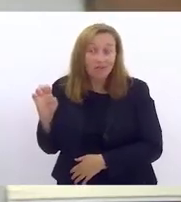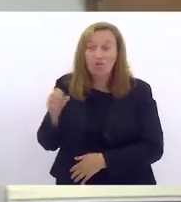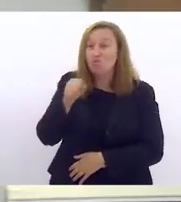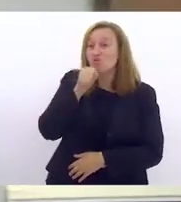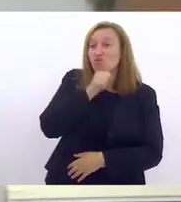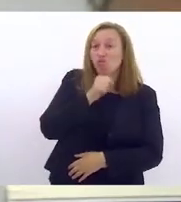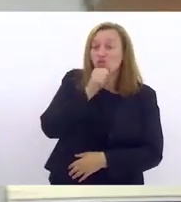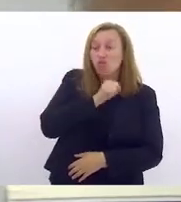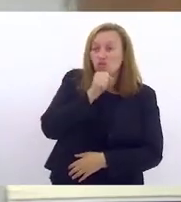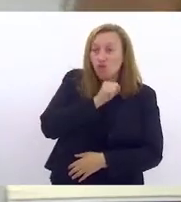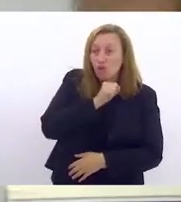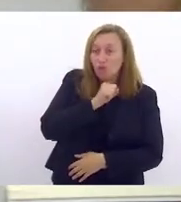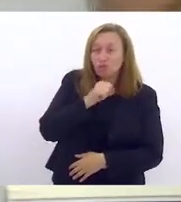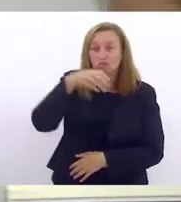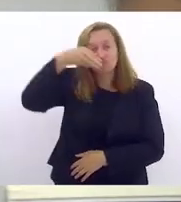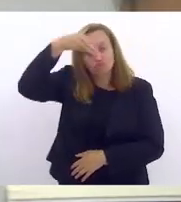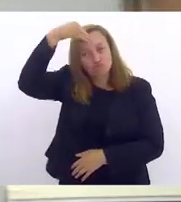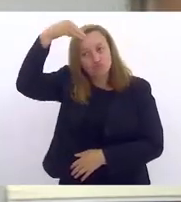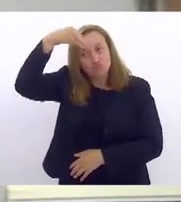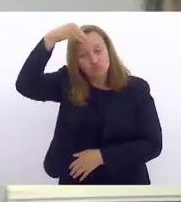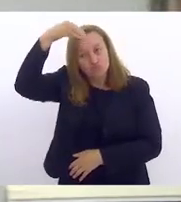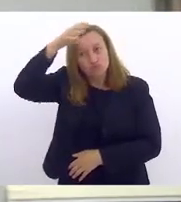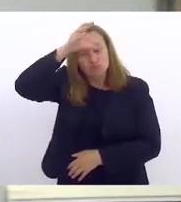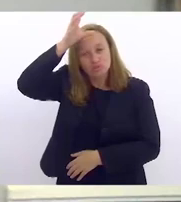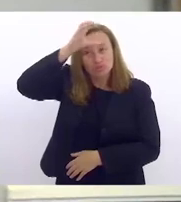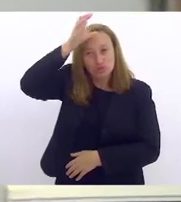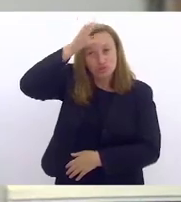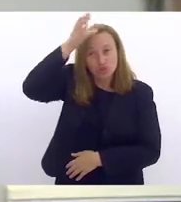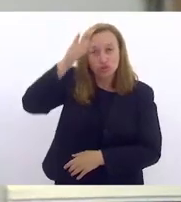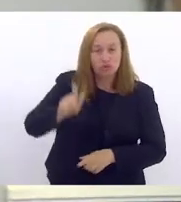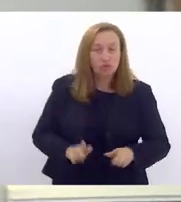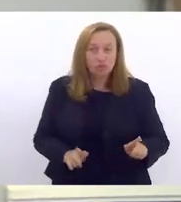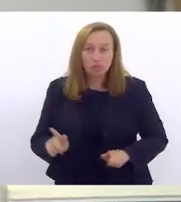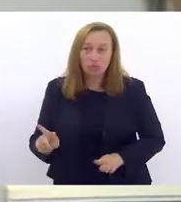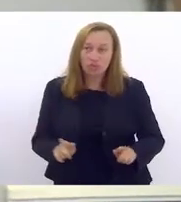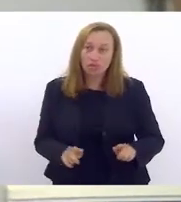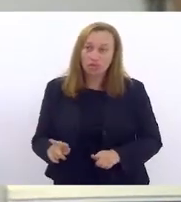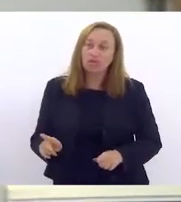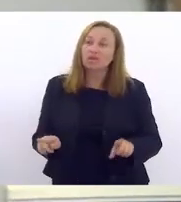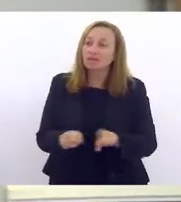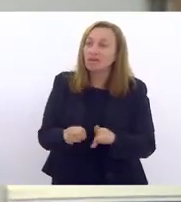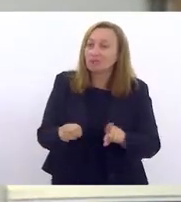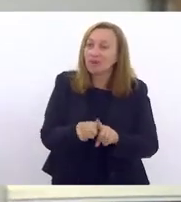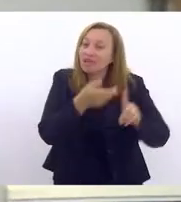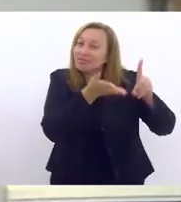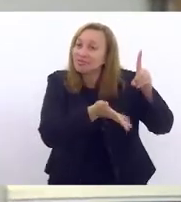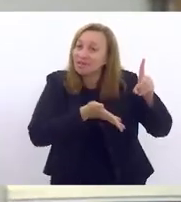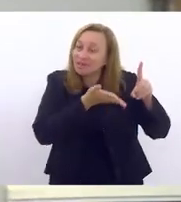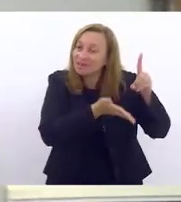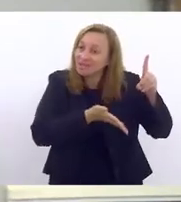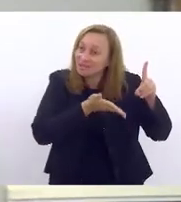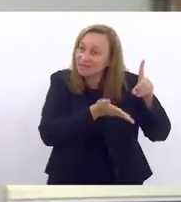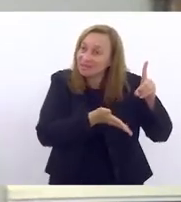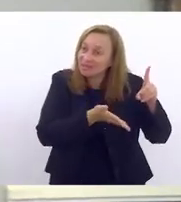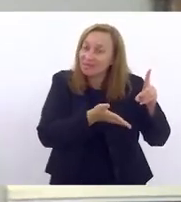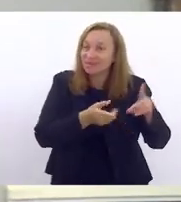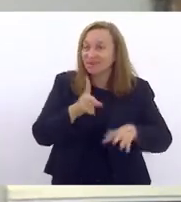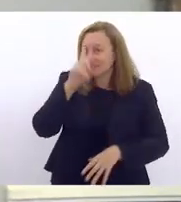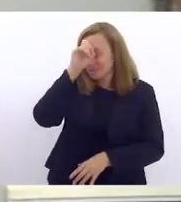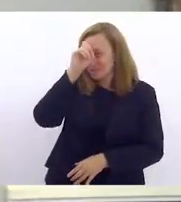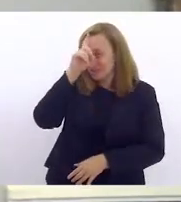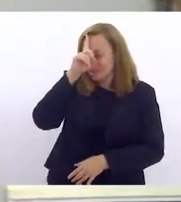avô, nasce um tio, nasce uma prima e nasce uma doula na maternidade também.